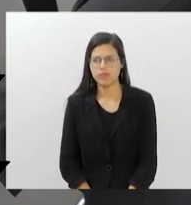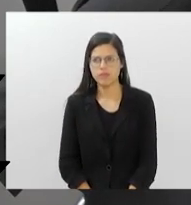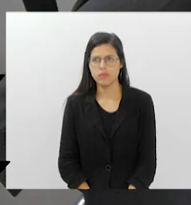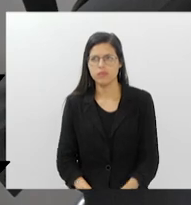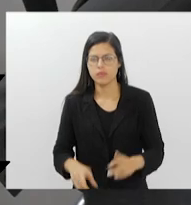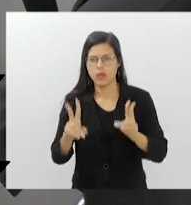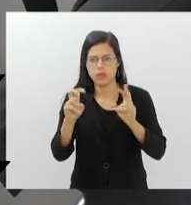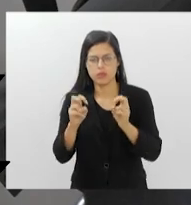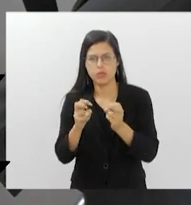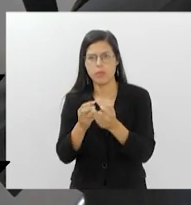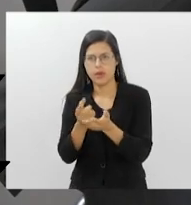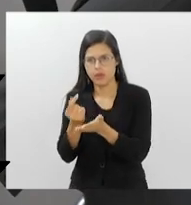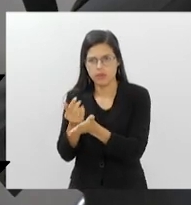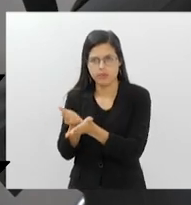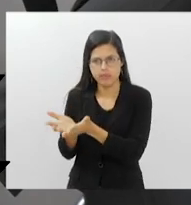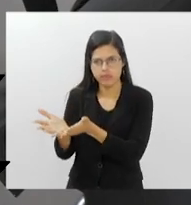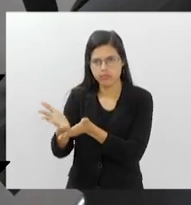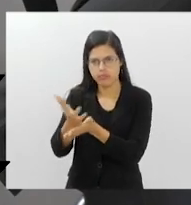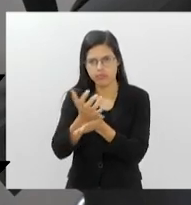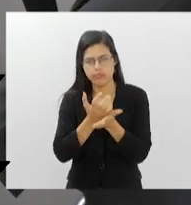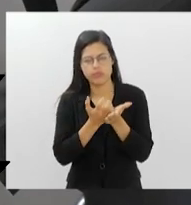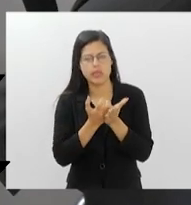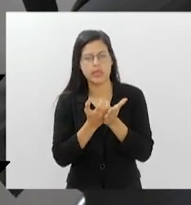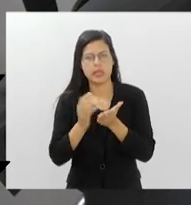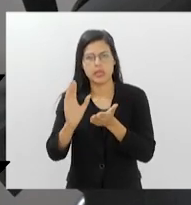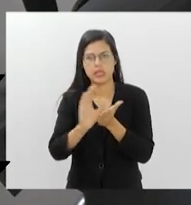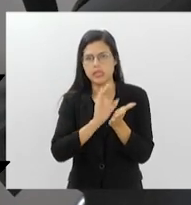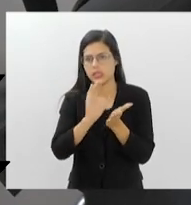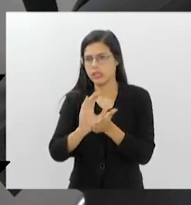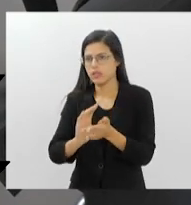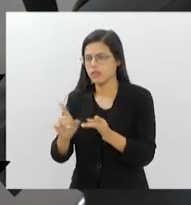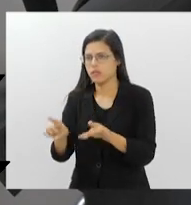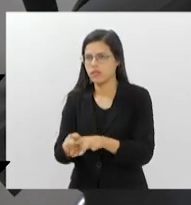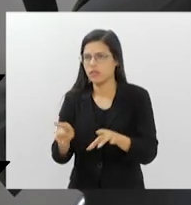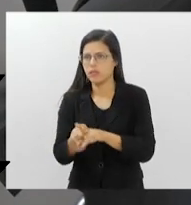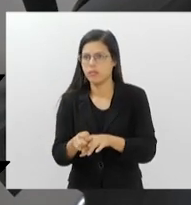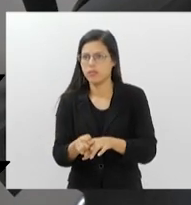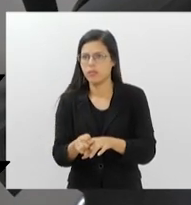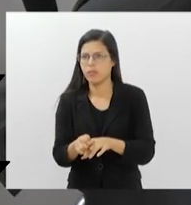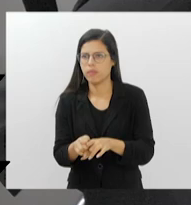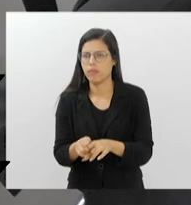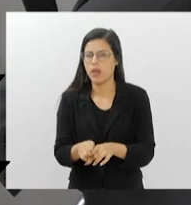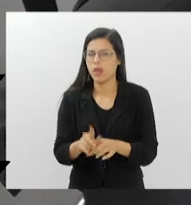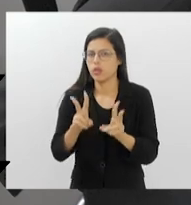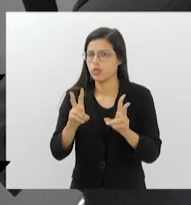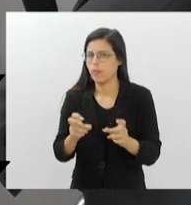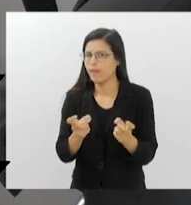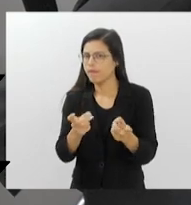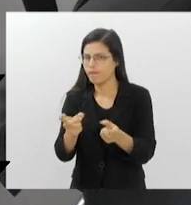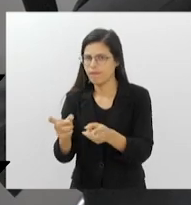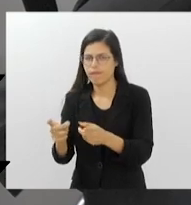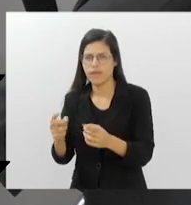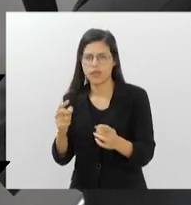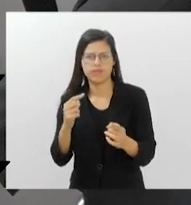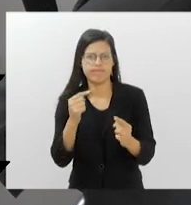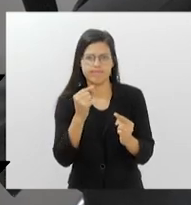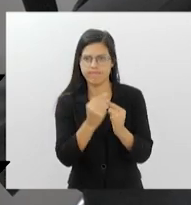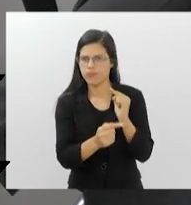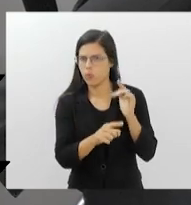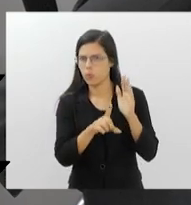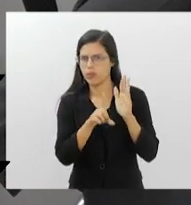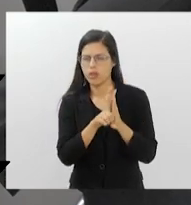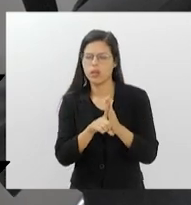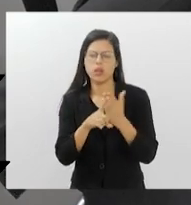arrecadação Mas também de estimular eh eh contrabando mercado negro né e etc